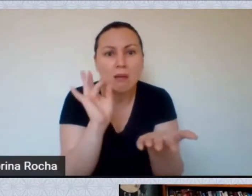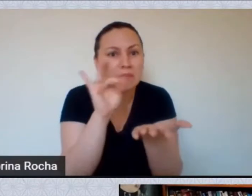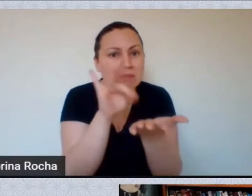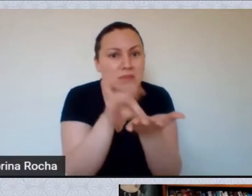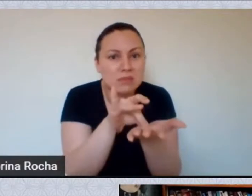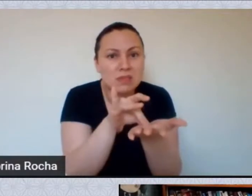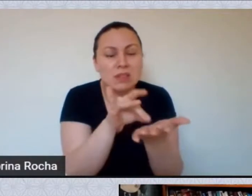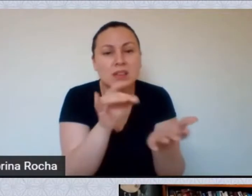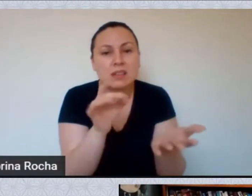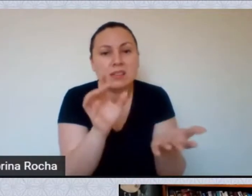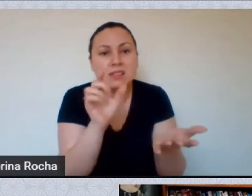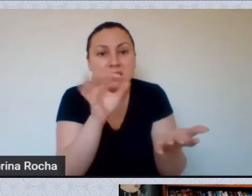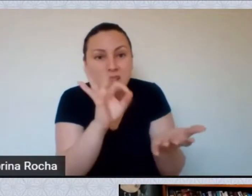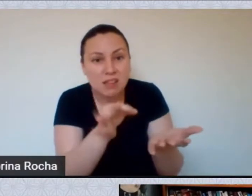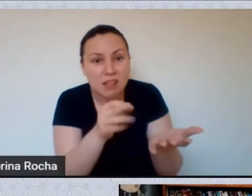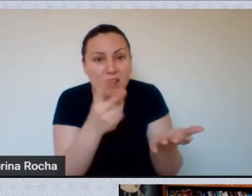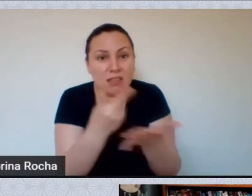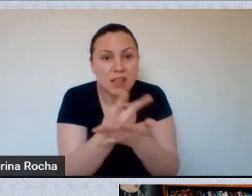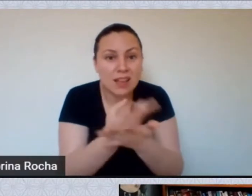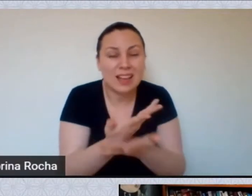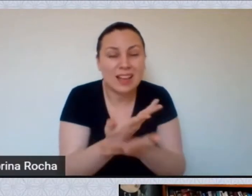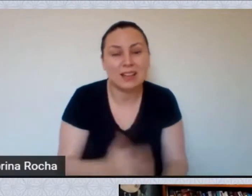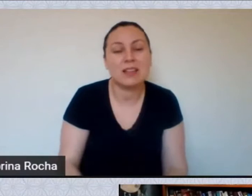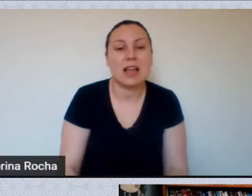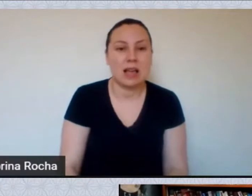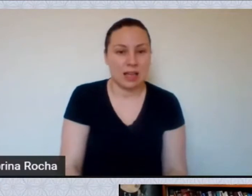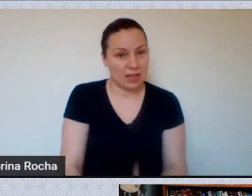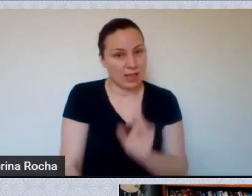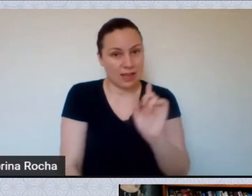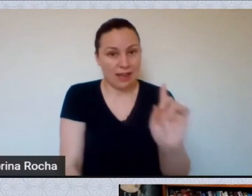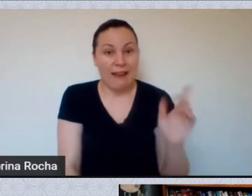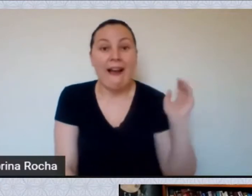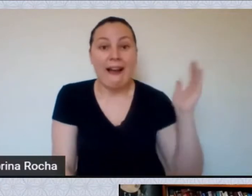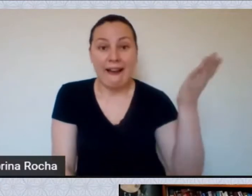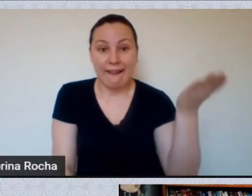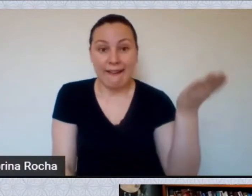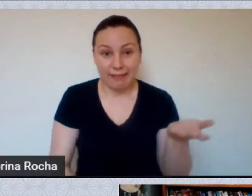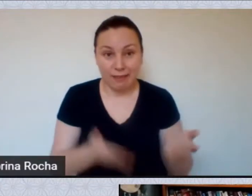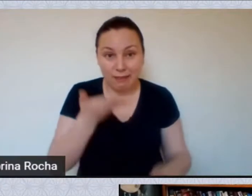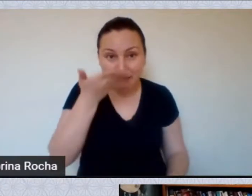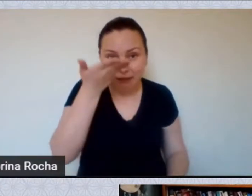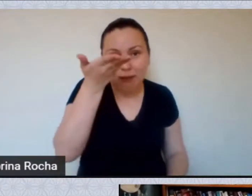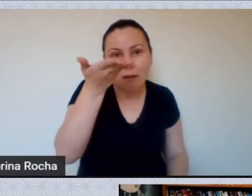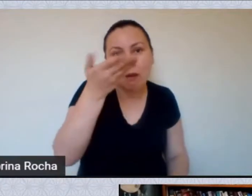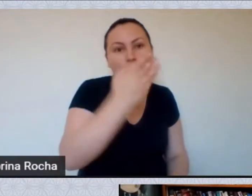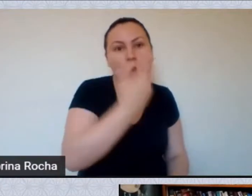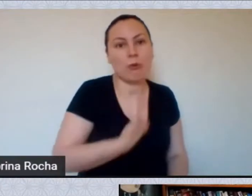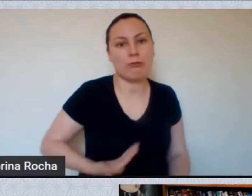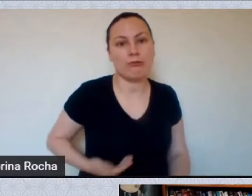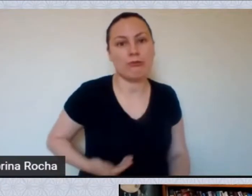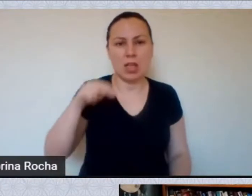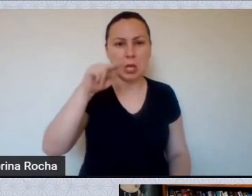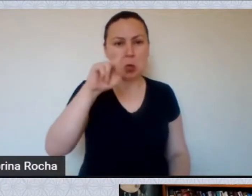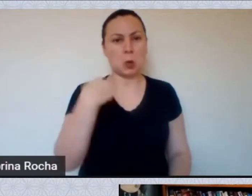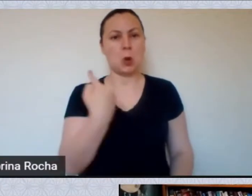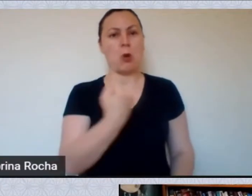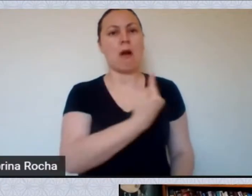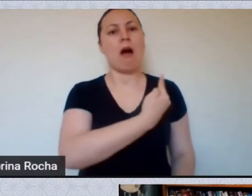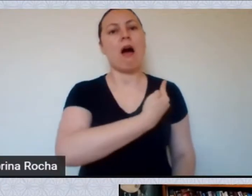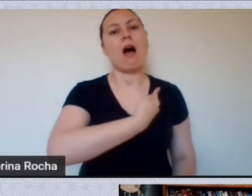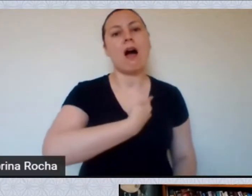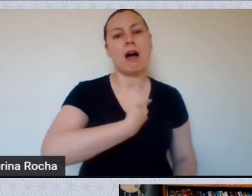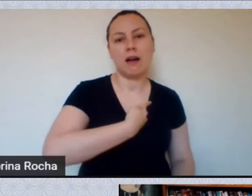a posição de um governo que se coloca como nós somos a resposta para tudo, porque nós temos o poder de fazer